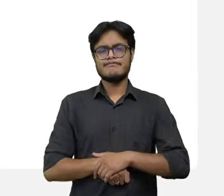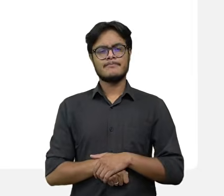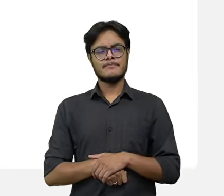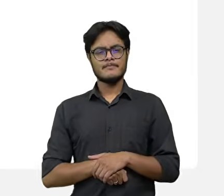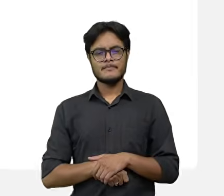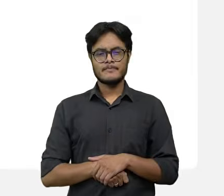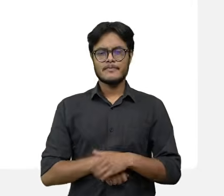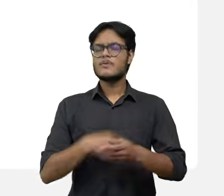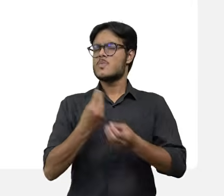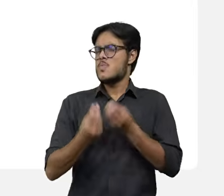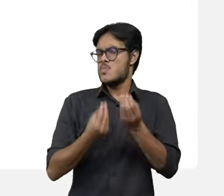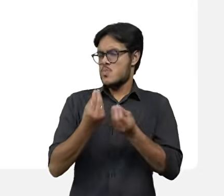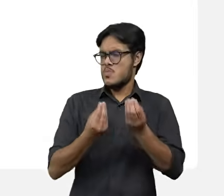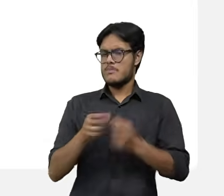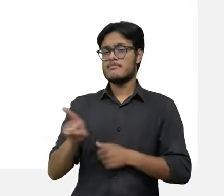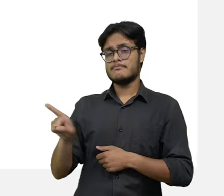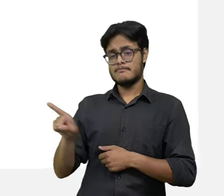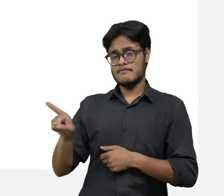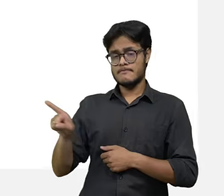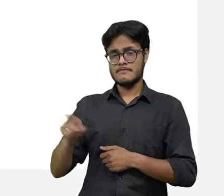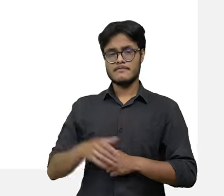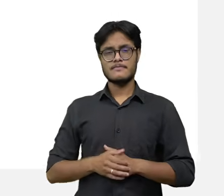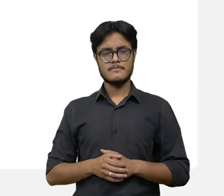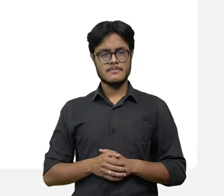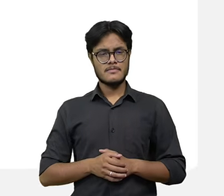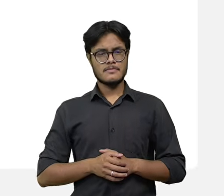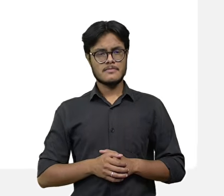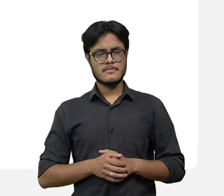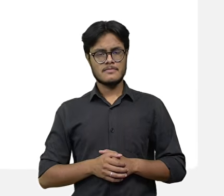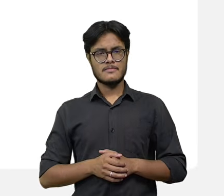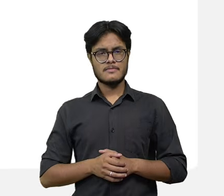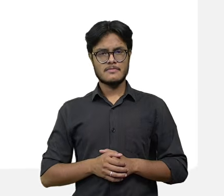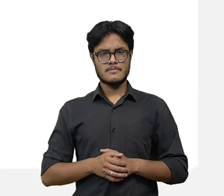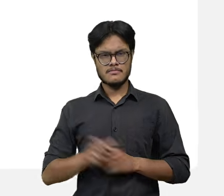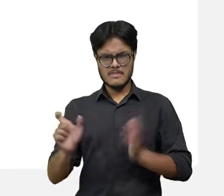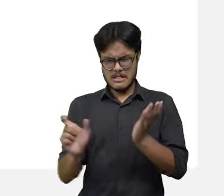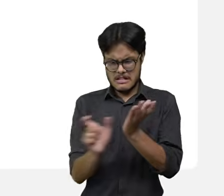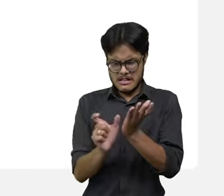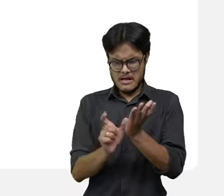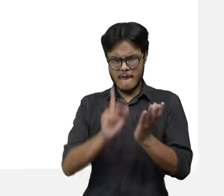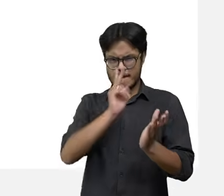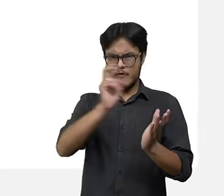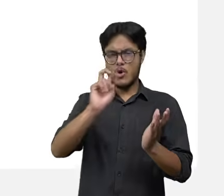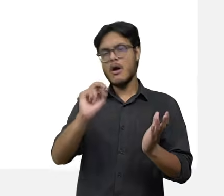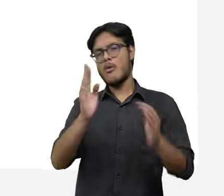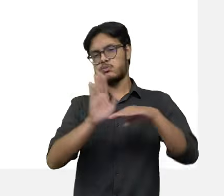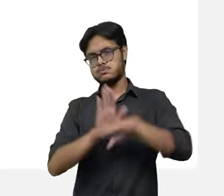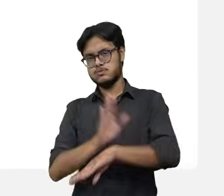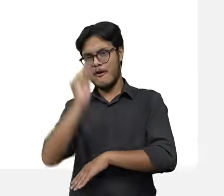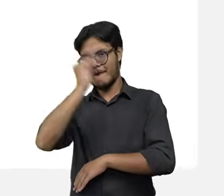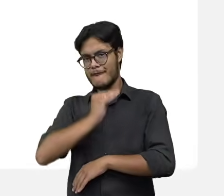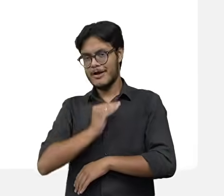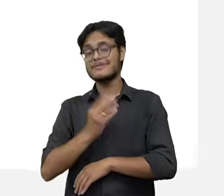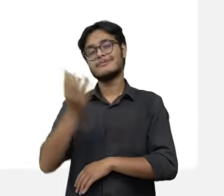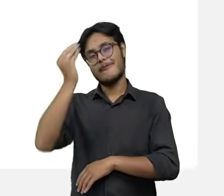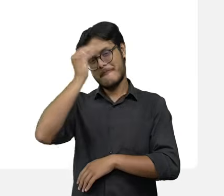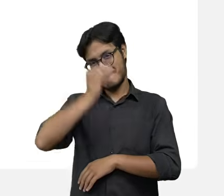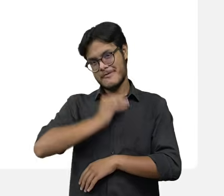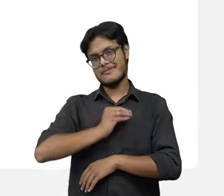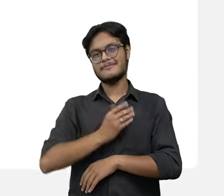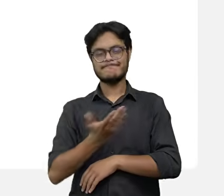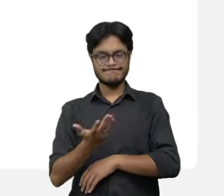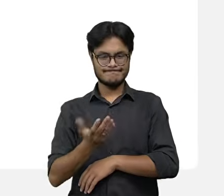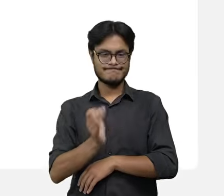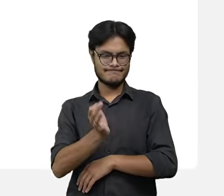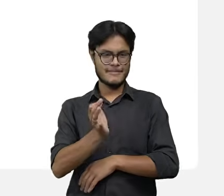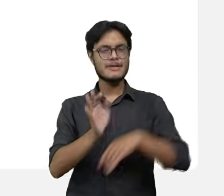pilha e da bateria. É uma reta decrescente. A tua pilha carrega ou descarrega, maninho? A tua pilha descarrega. Então a reta é uma